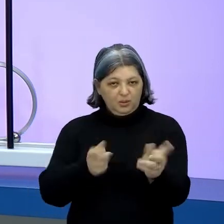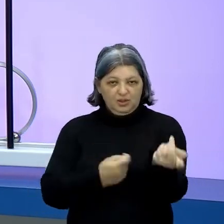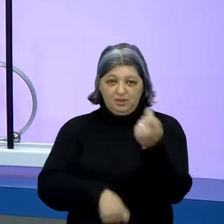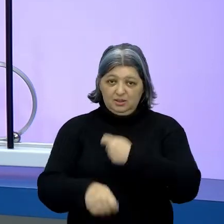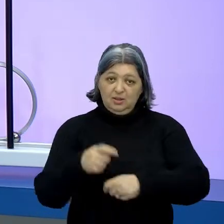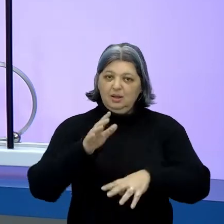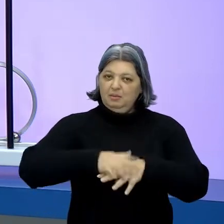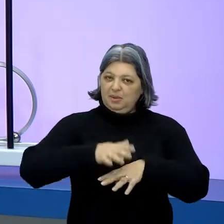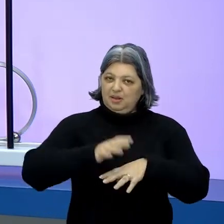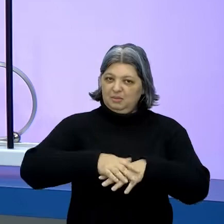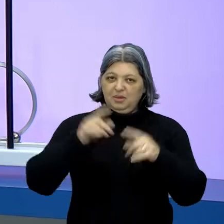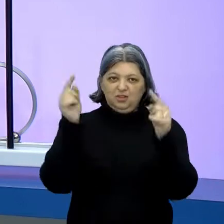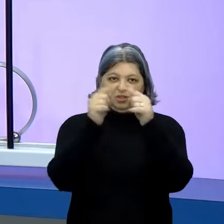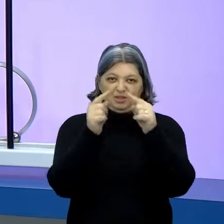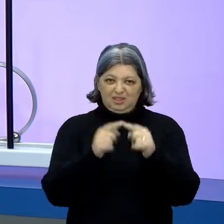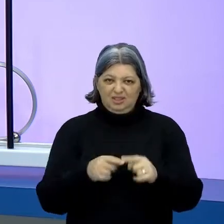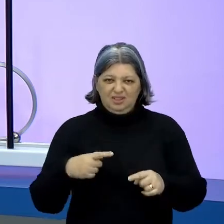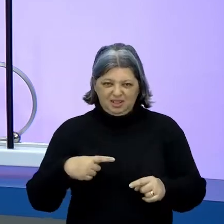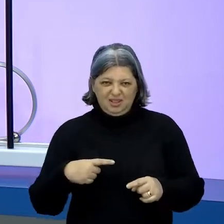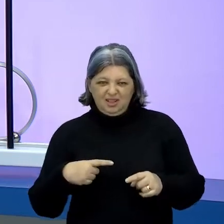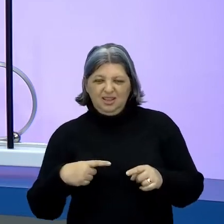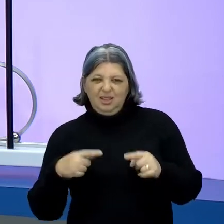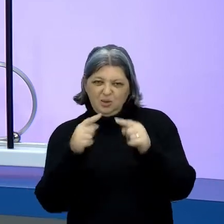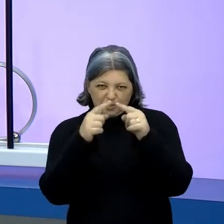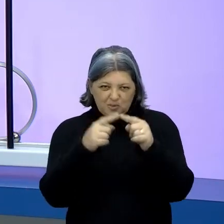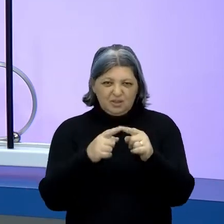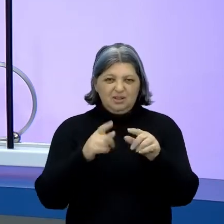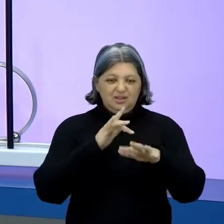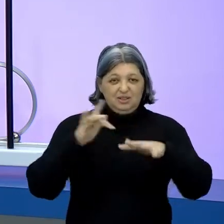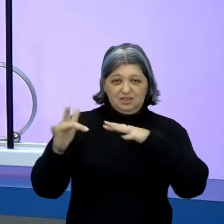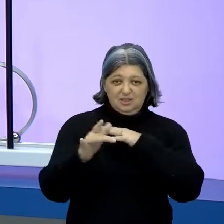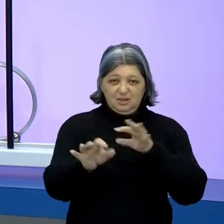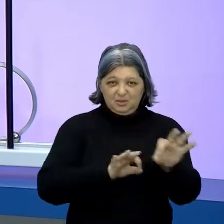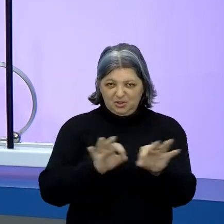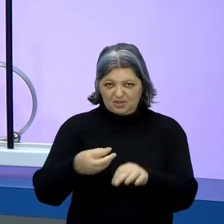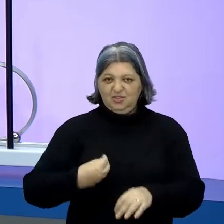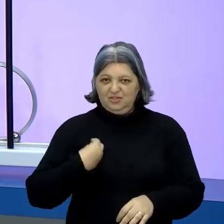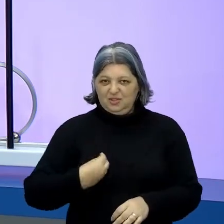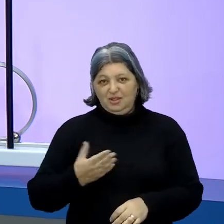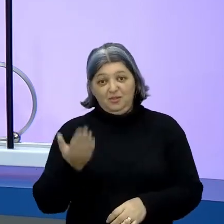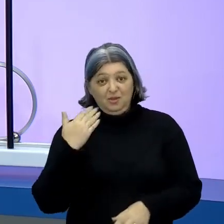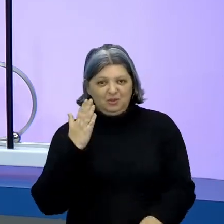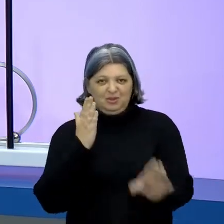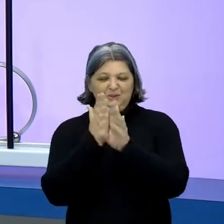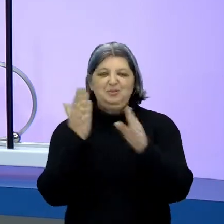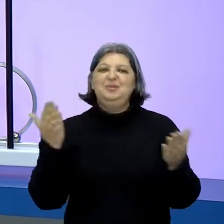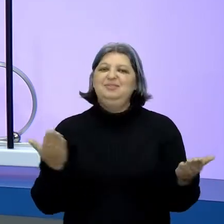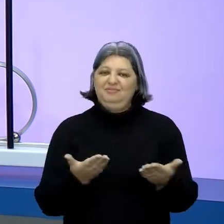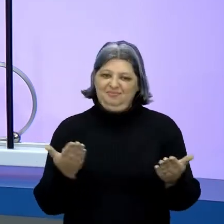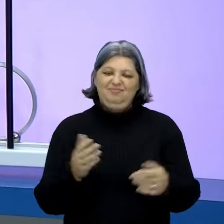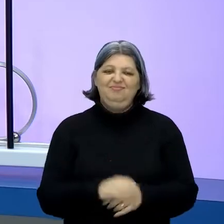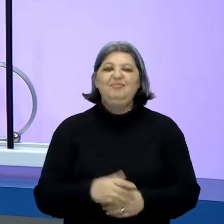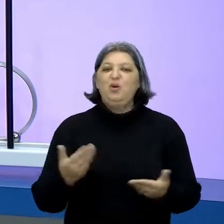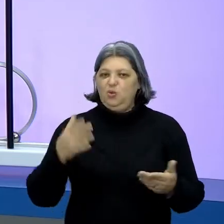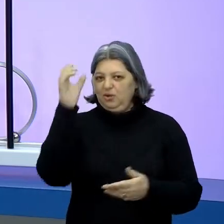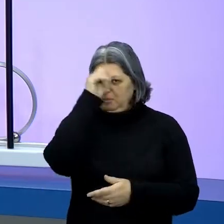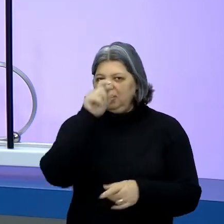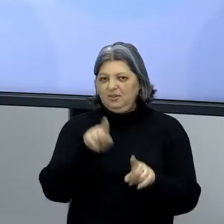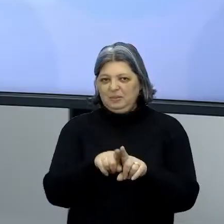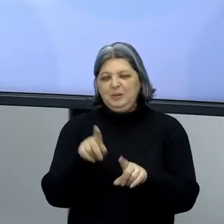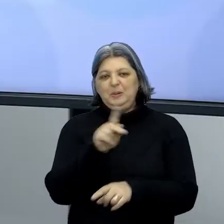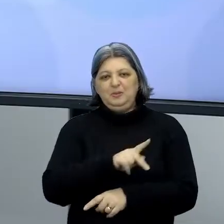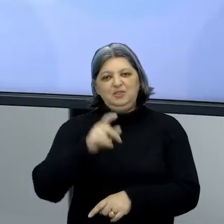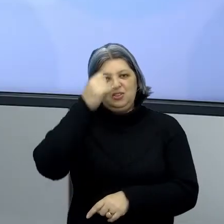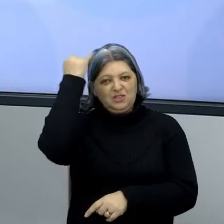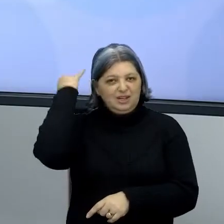em matemática conectada. Será que tem a ver com as redes sociais, com o nosso projeto de vida? Vamos descobrir juntos. Estou aqui para aprender com a Proilana também. É